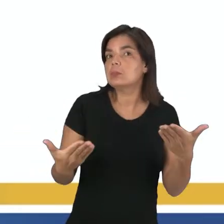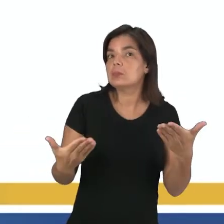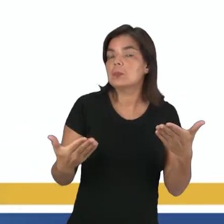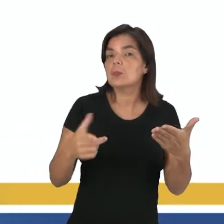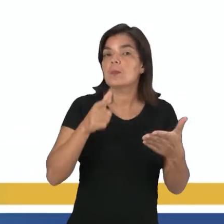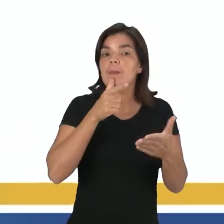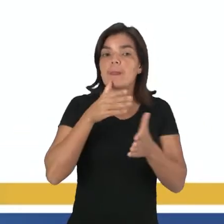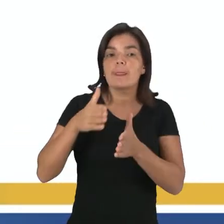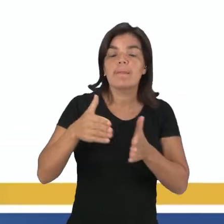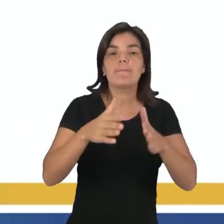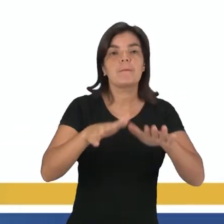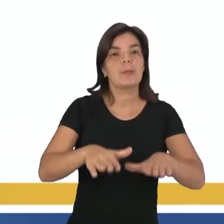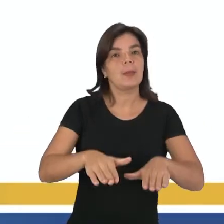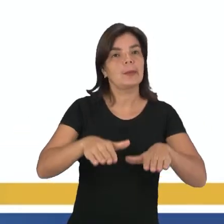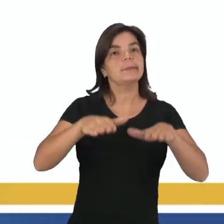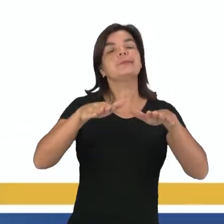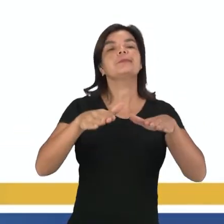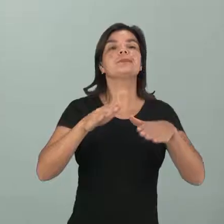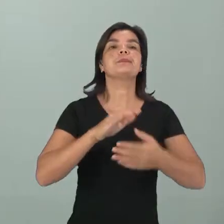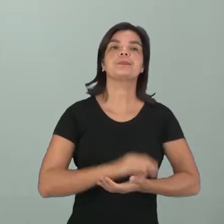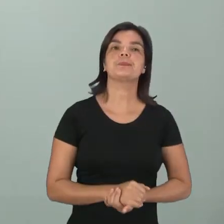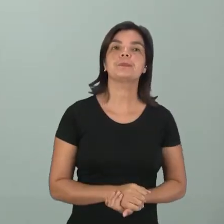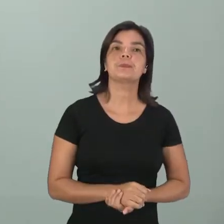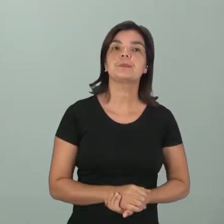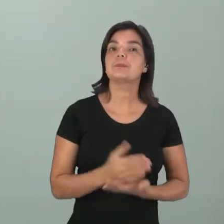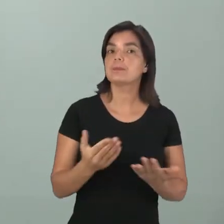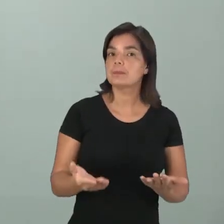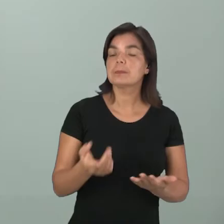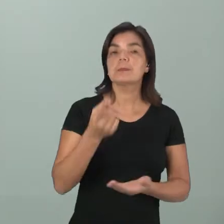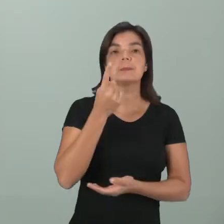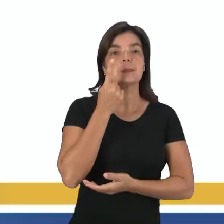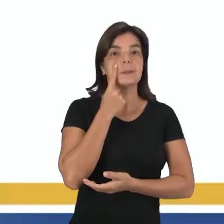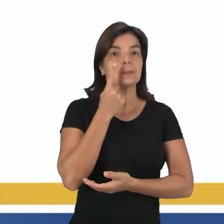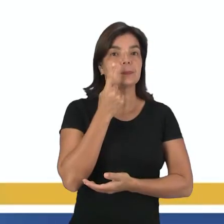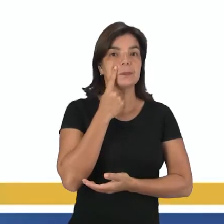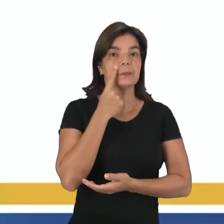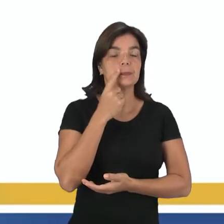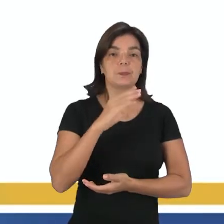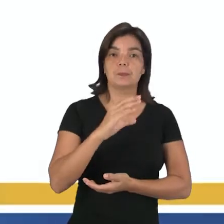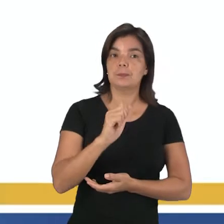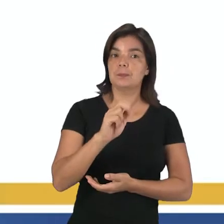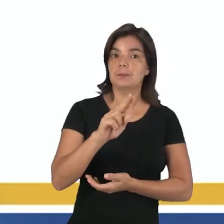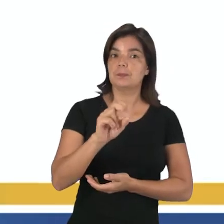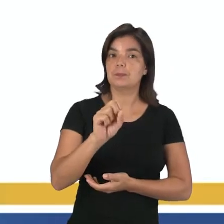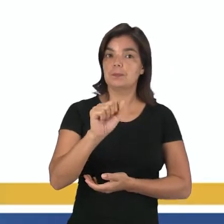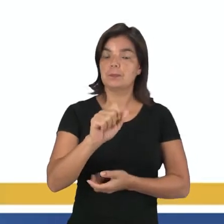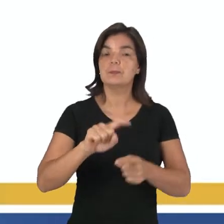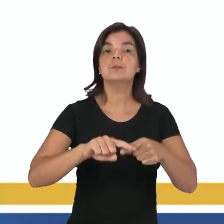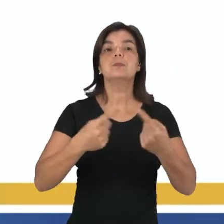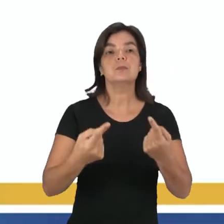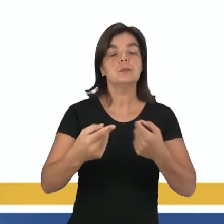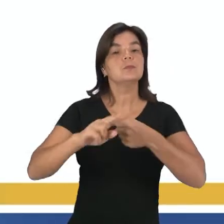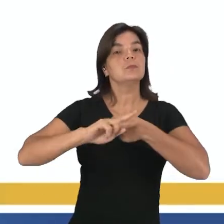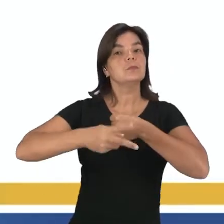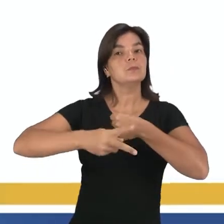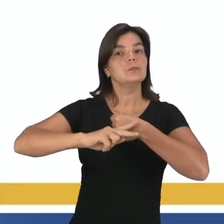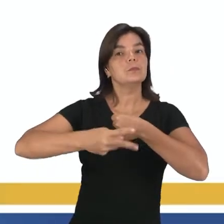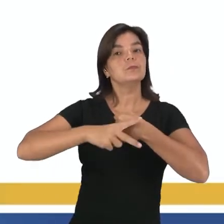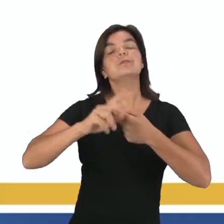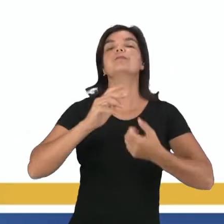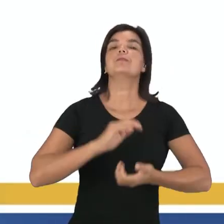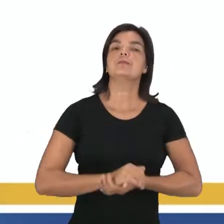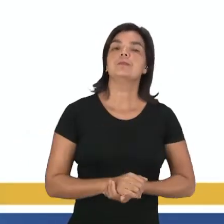altera o curso d'água de um rio? A enchente. Então, observem o que é a causa e qual é o efeito